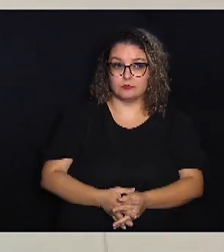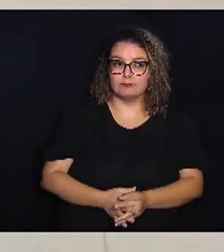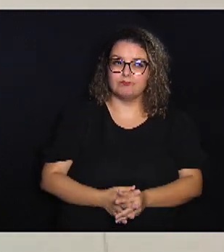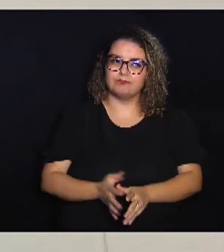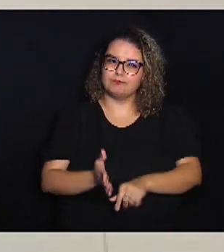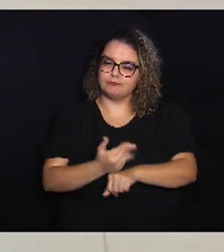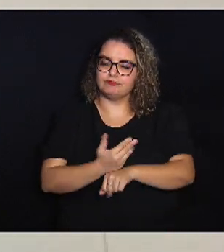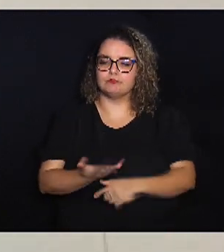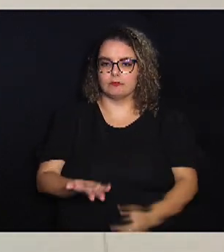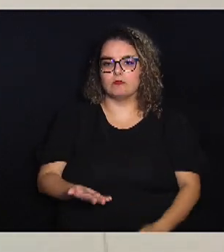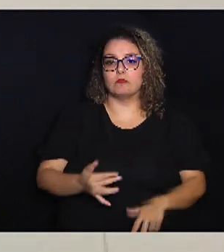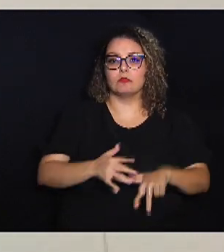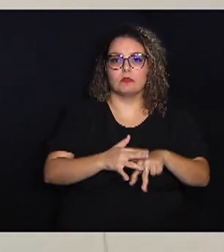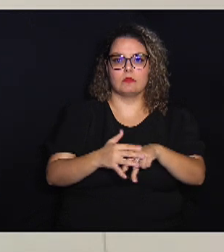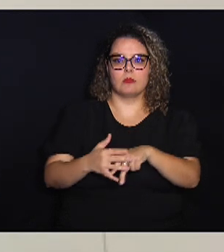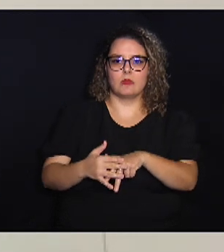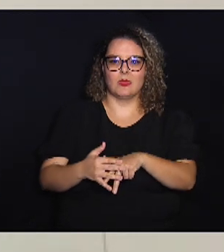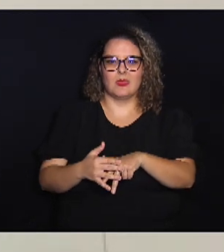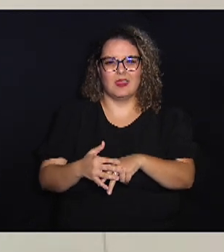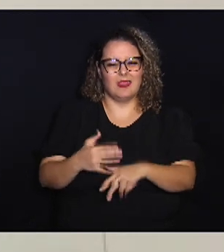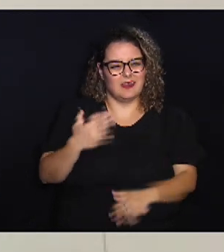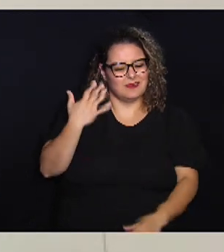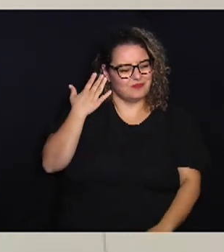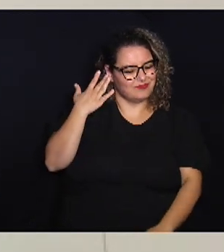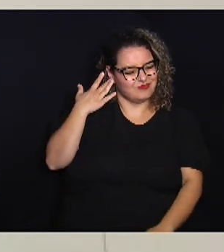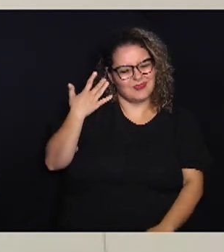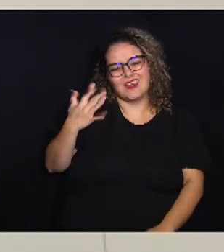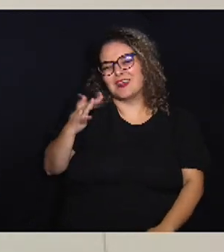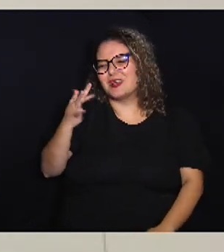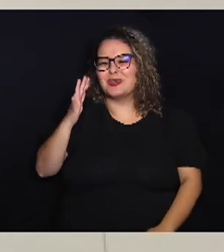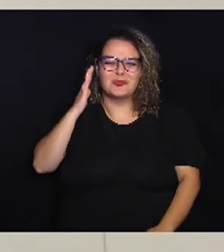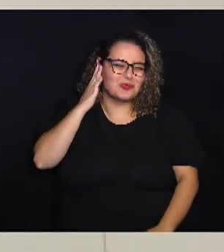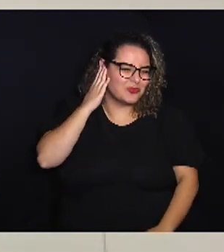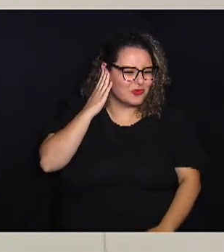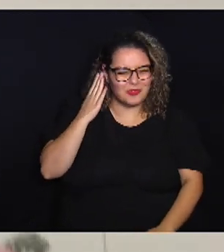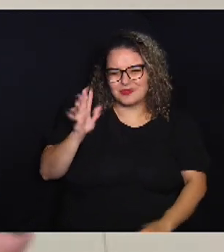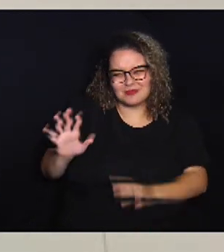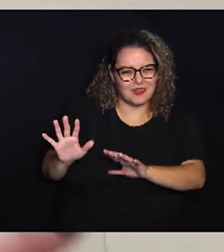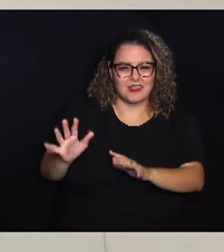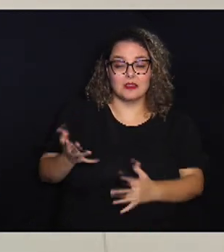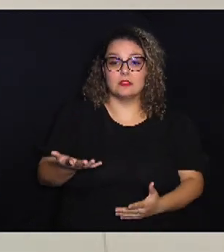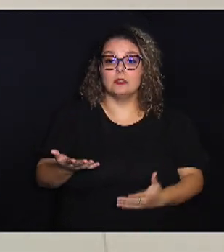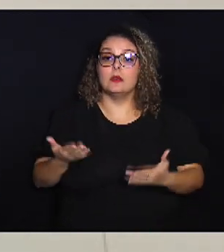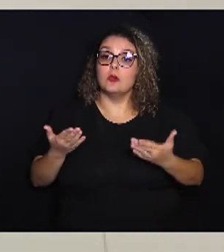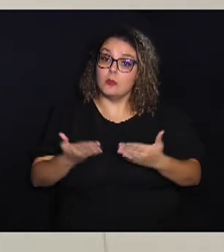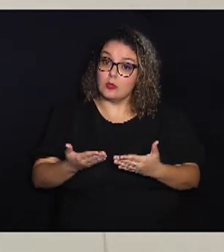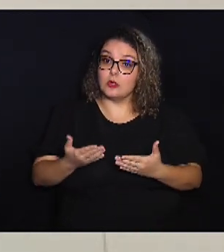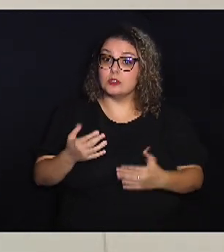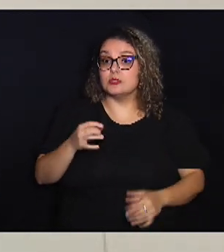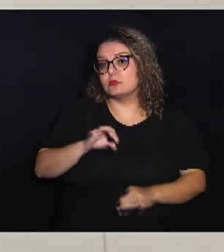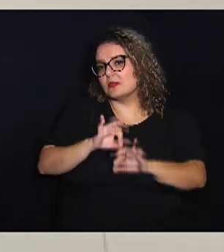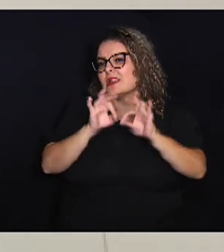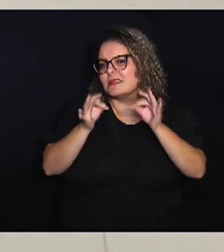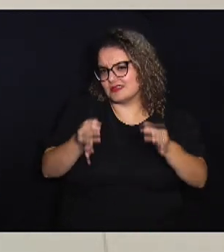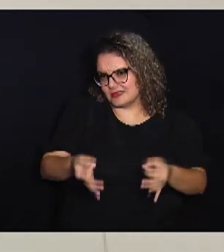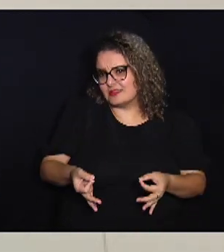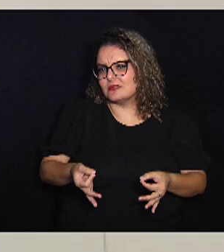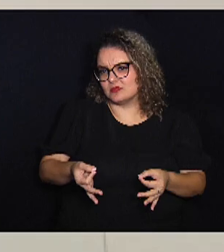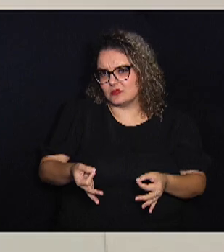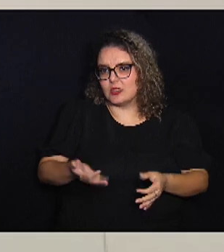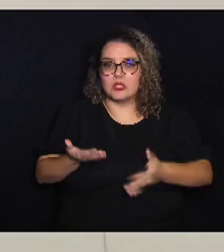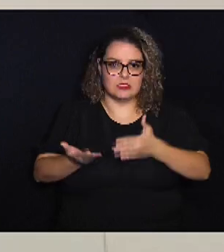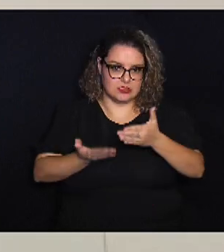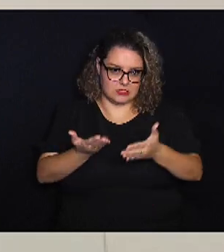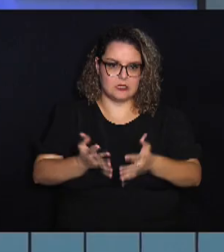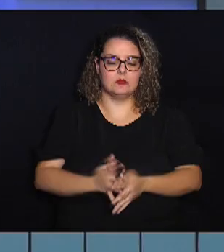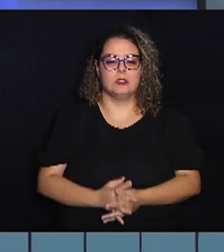os pacientes tinham muito desconforto com o uso do aparelho, né? Então, hoje é muito mais simples esse